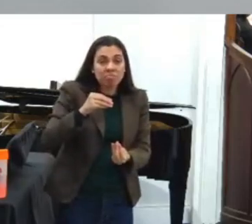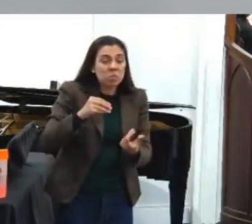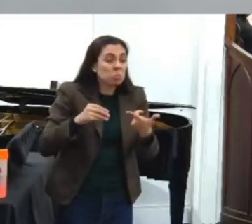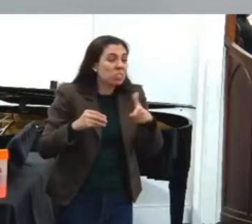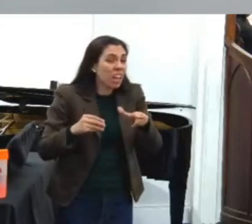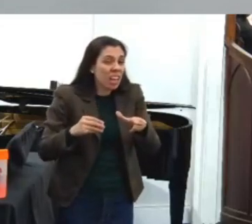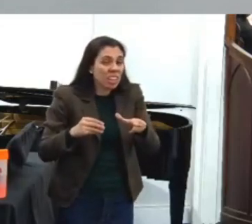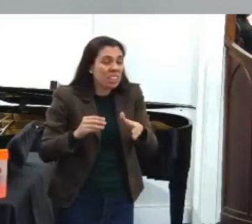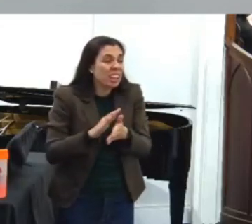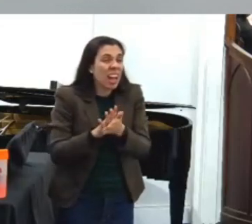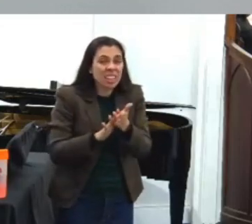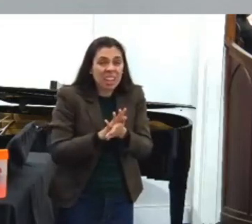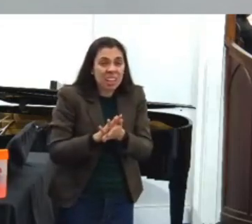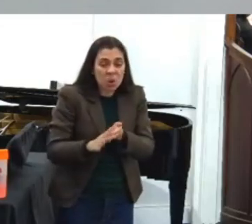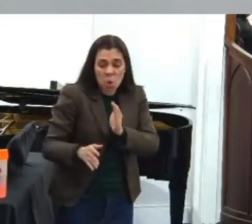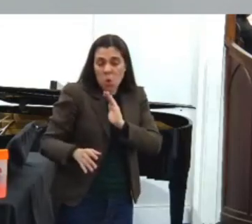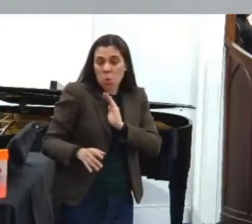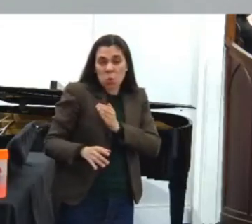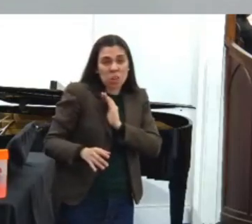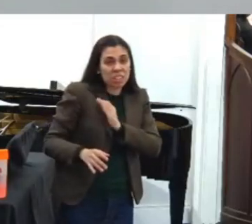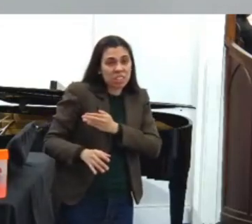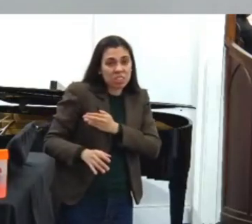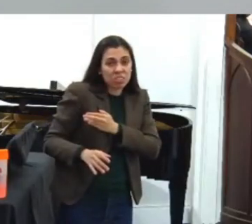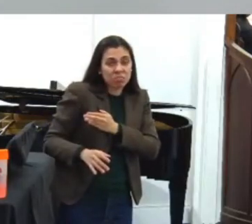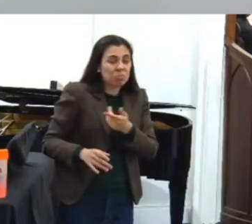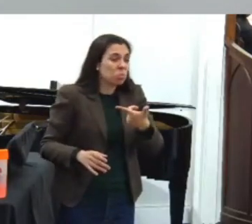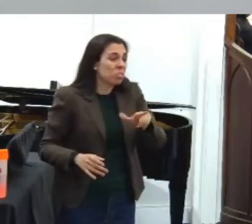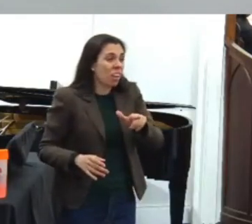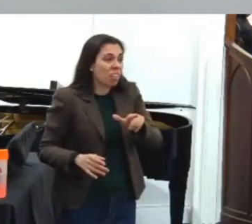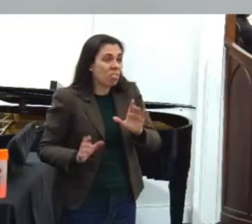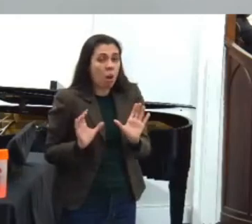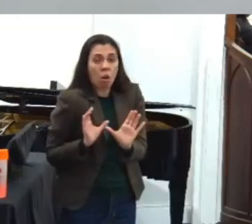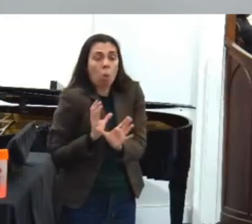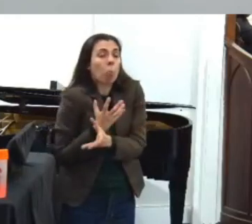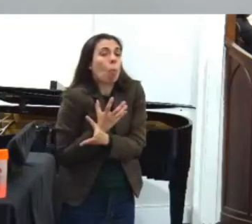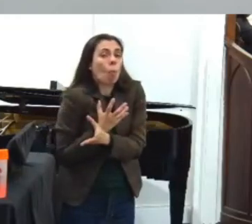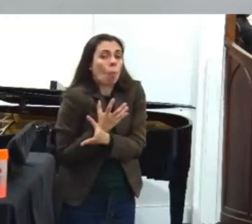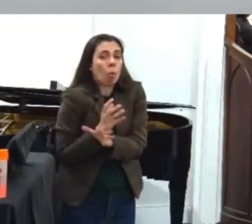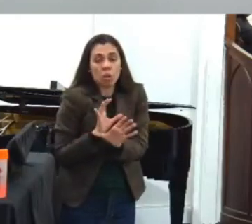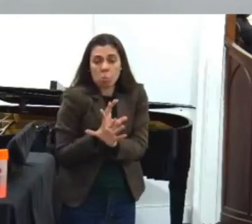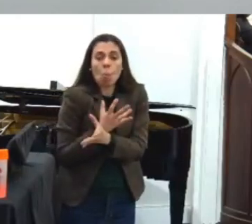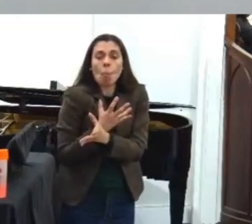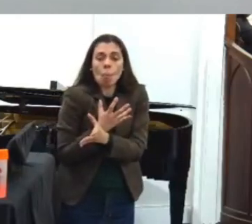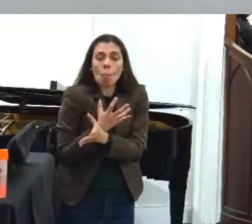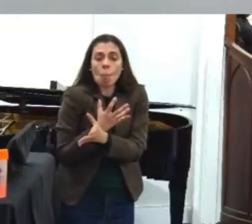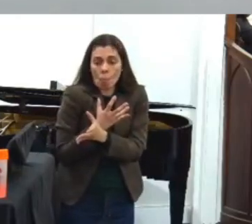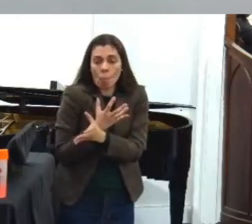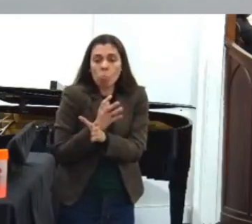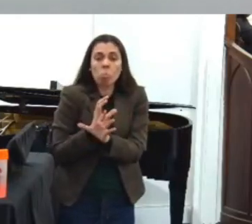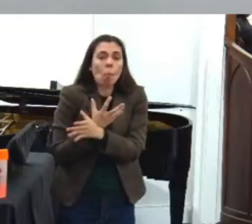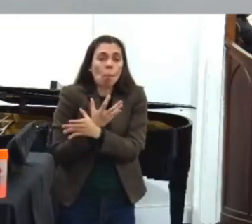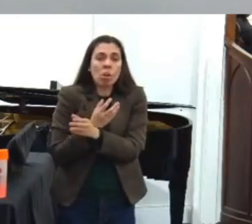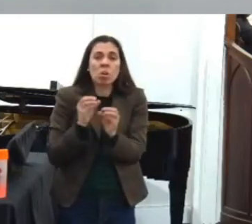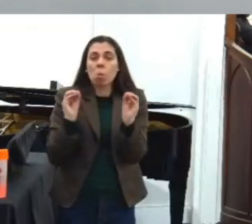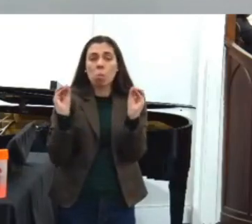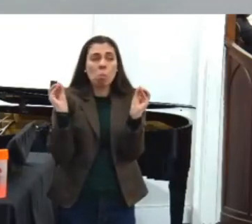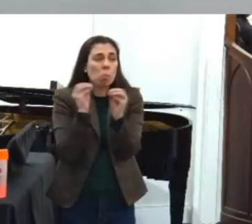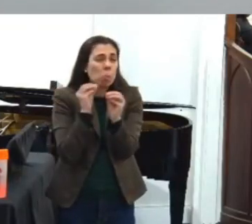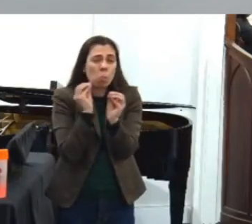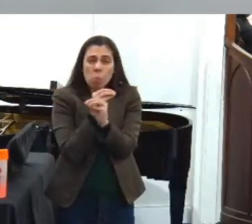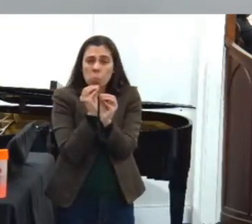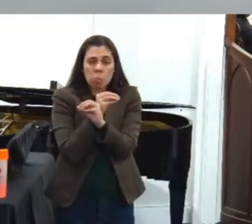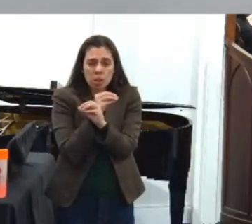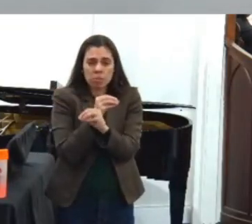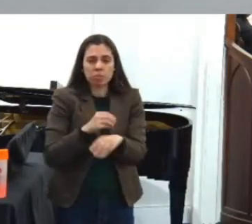Cristo estava revelando aqui um caráter idolátrico da relação da igreja com suas posses, com o seu